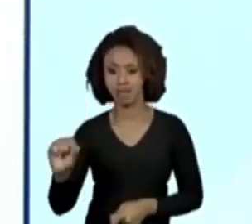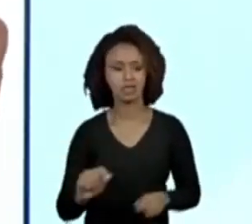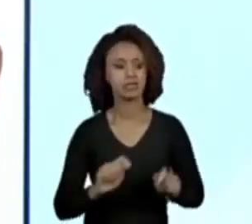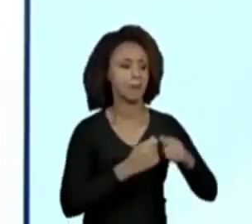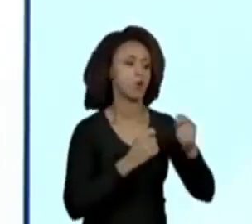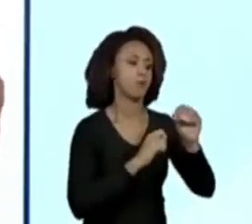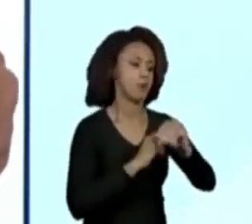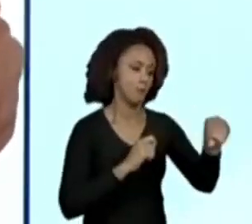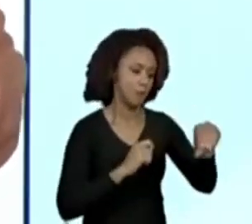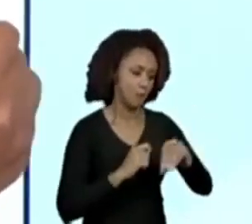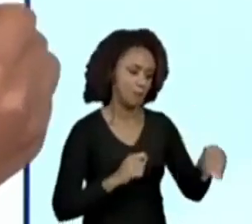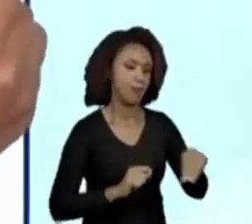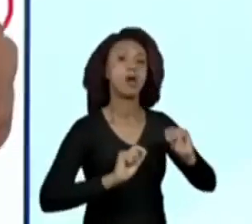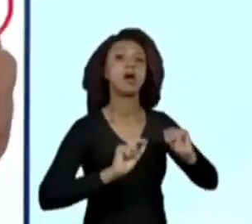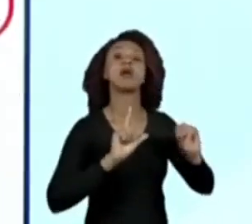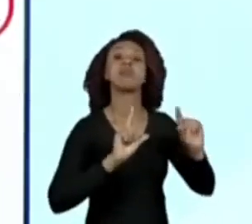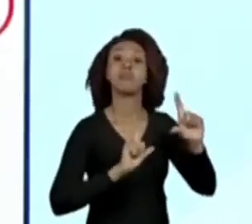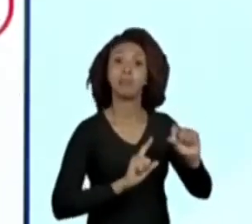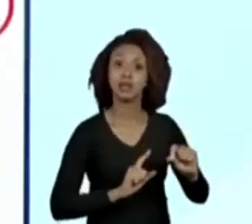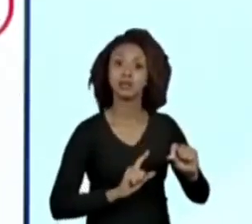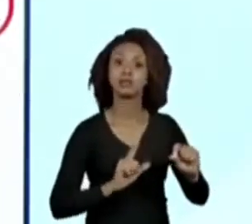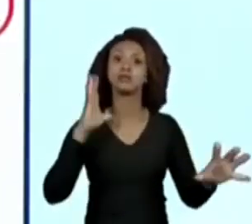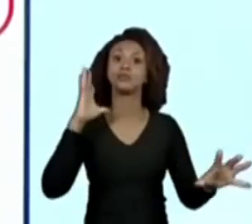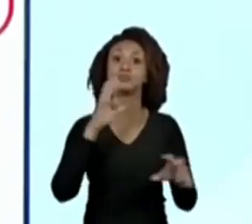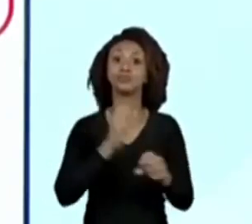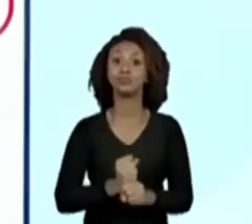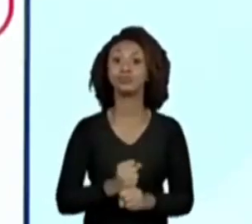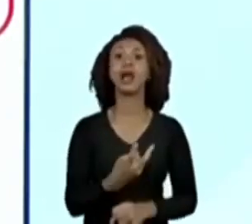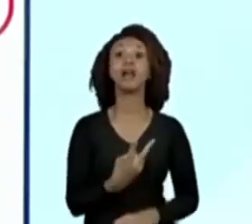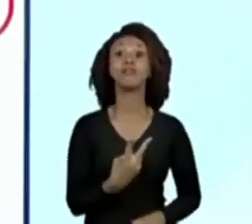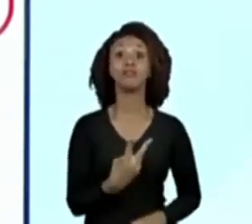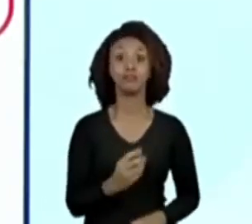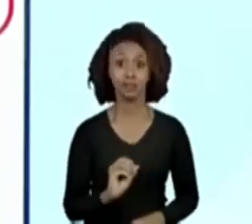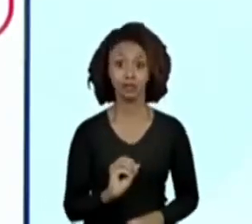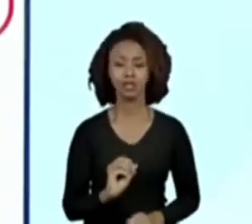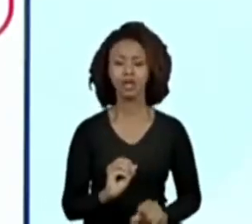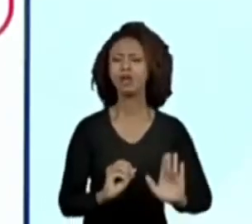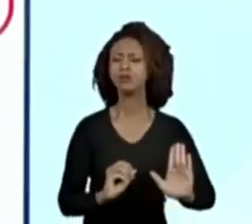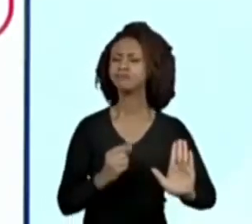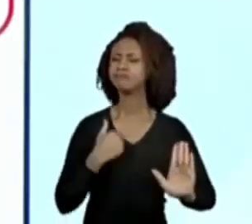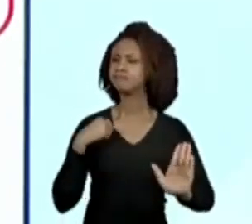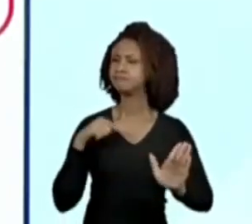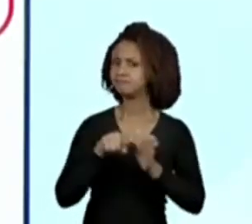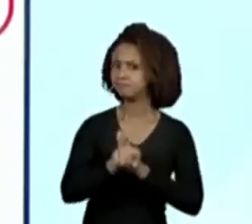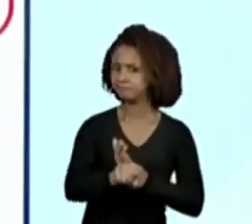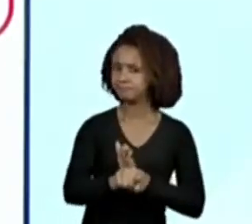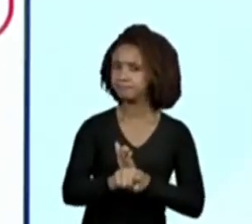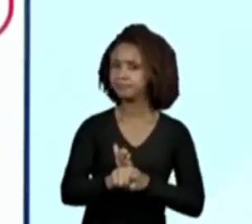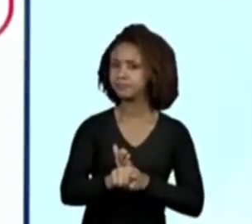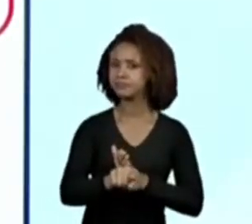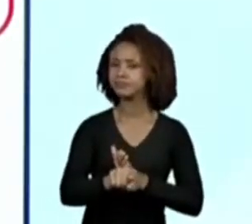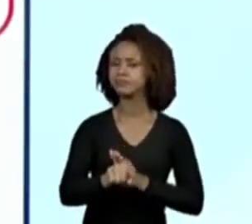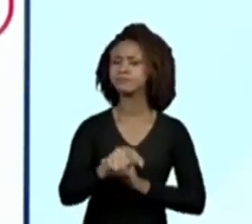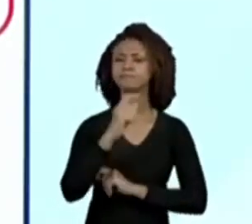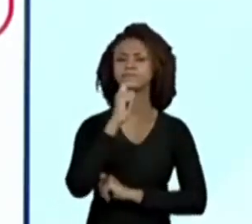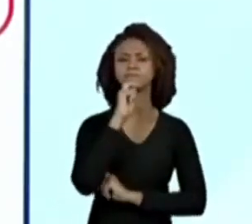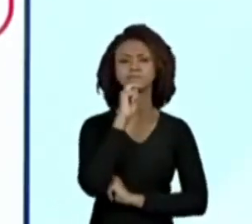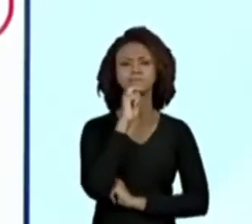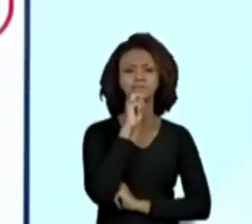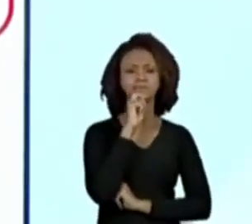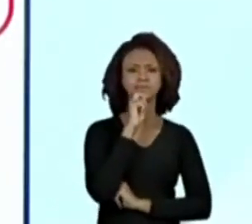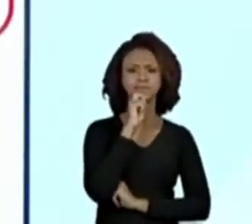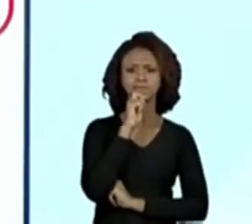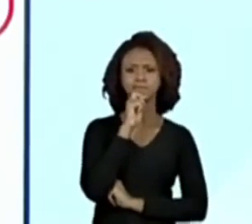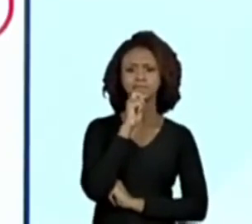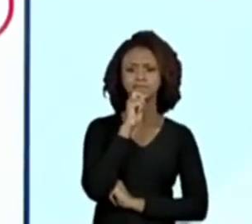daria 20 pães. Agora eu pergunto para vocês, como essa